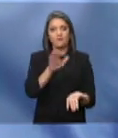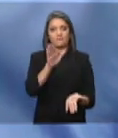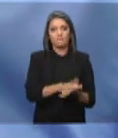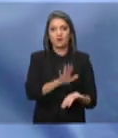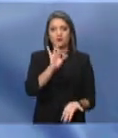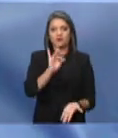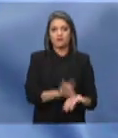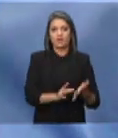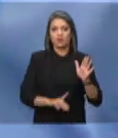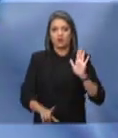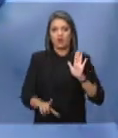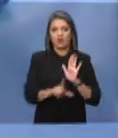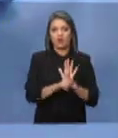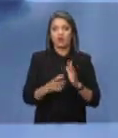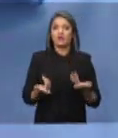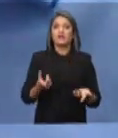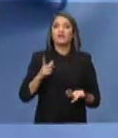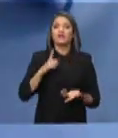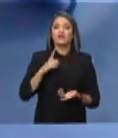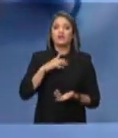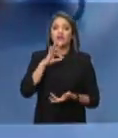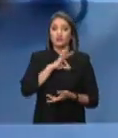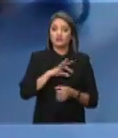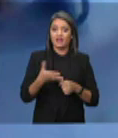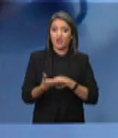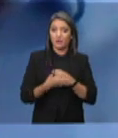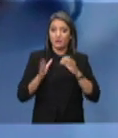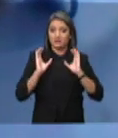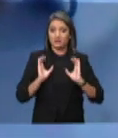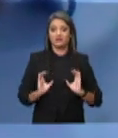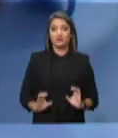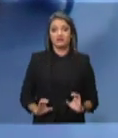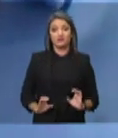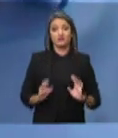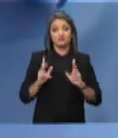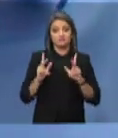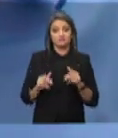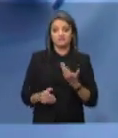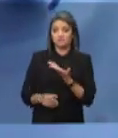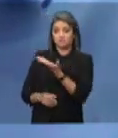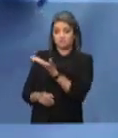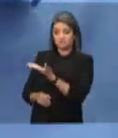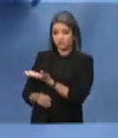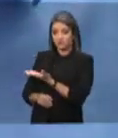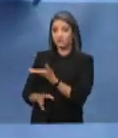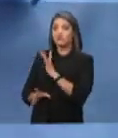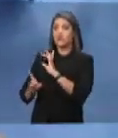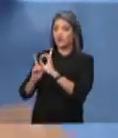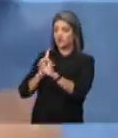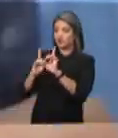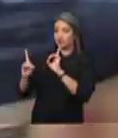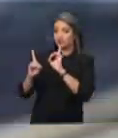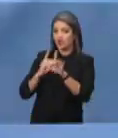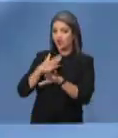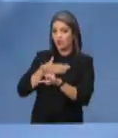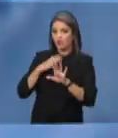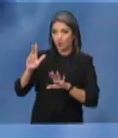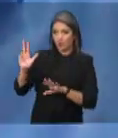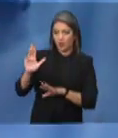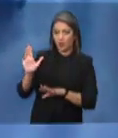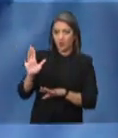a renda básica de cidadania conforme ele próprio diz aqui no diálogo comigo no meu livro